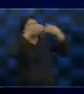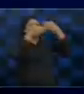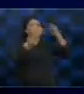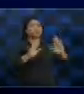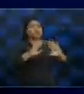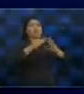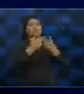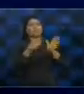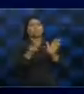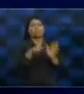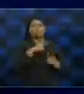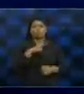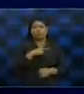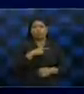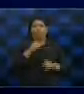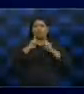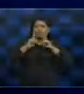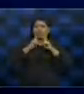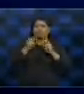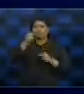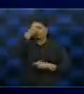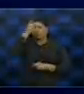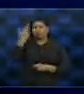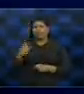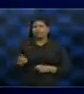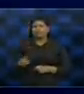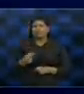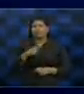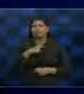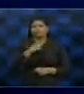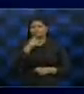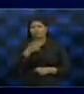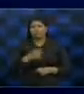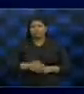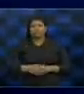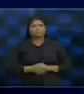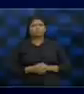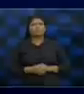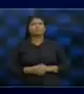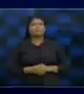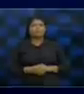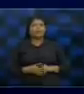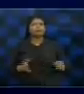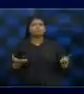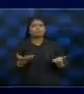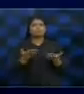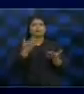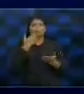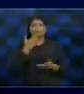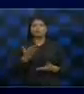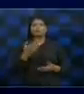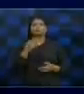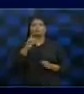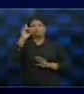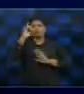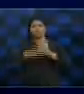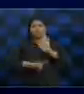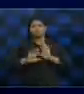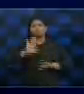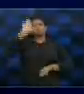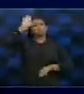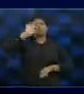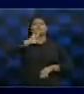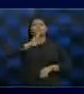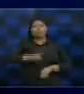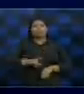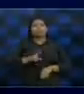próprios. Muito obrigado aos dois candidatos. Eu recebo a informação que lhe foi pedido um direito de resposta para o candidato Arthur e